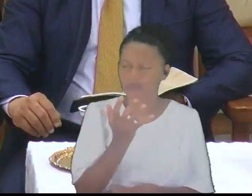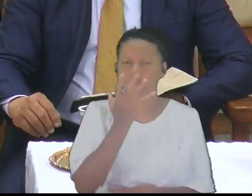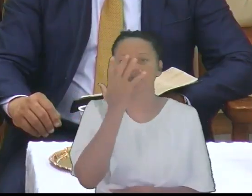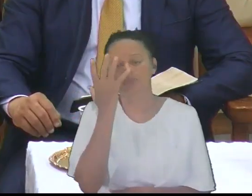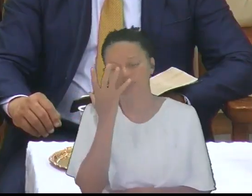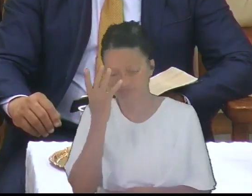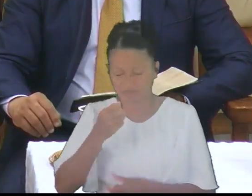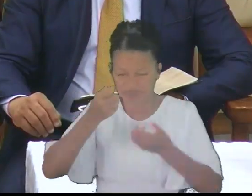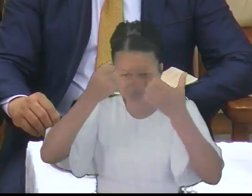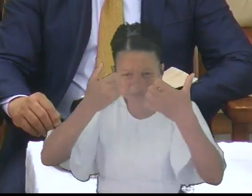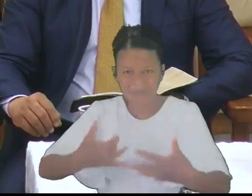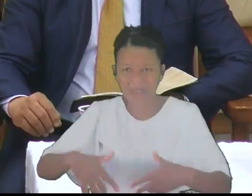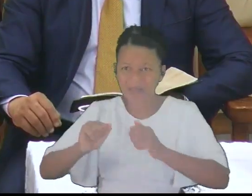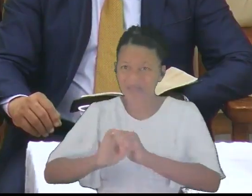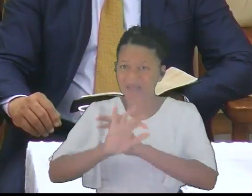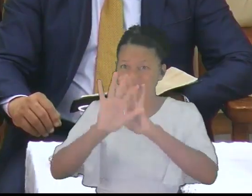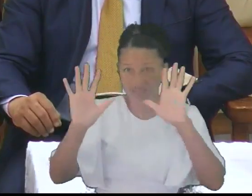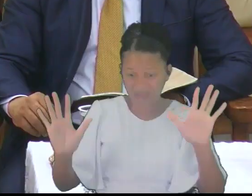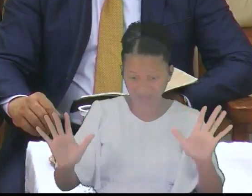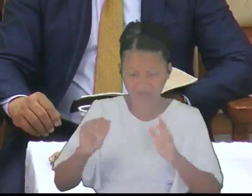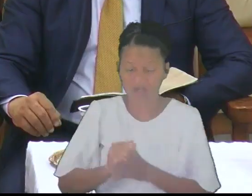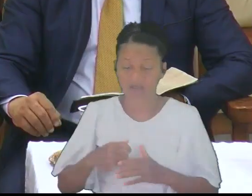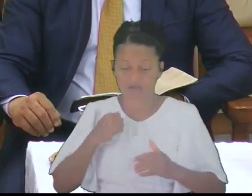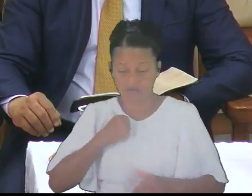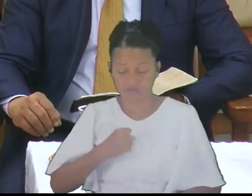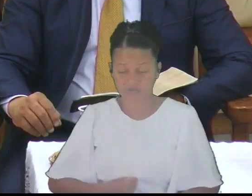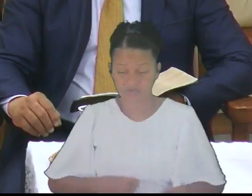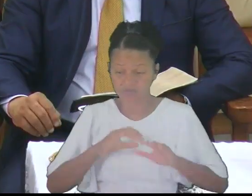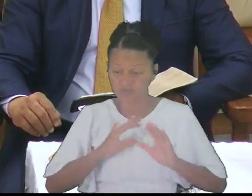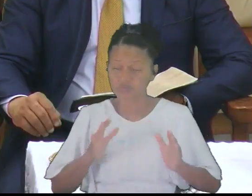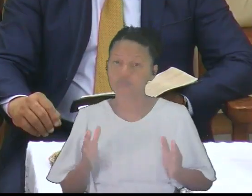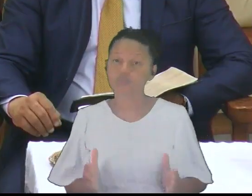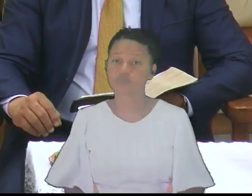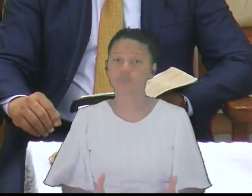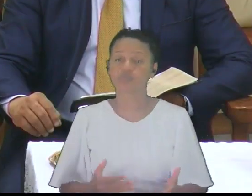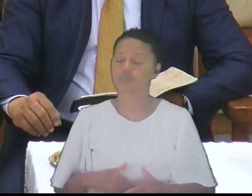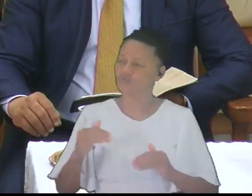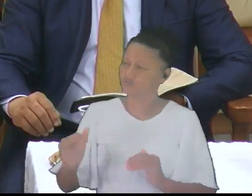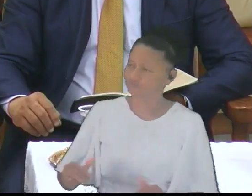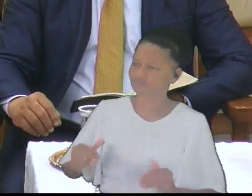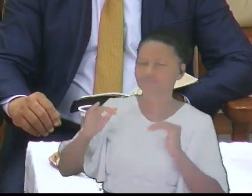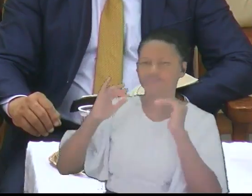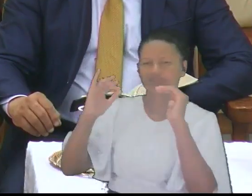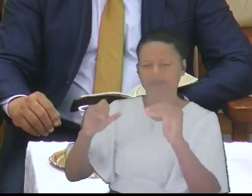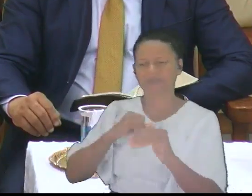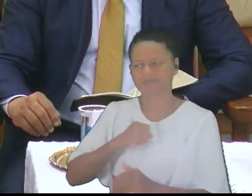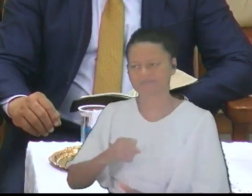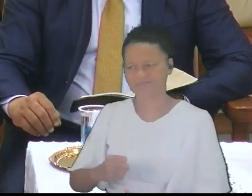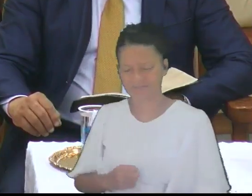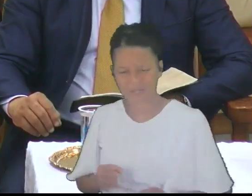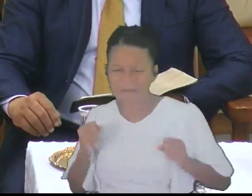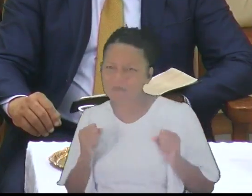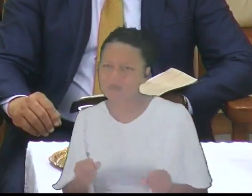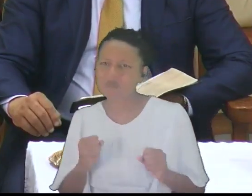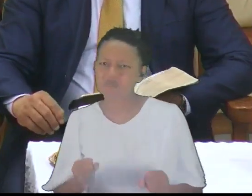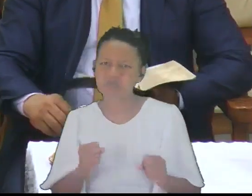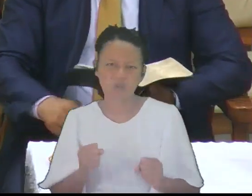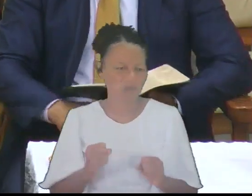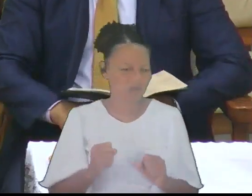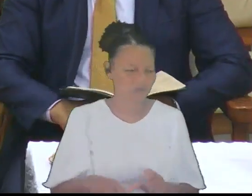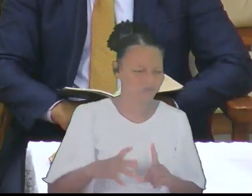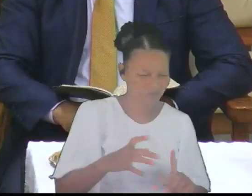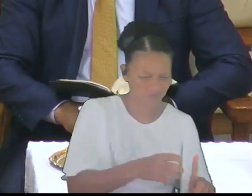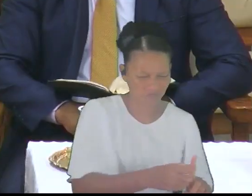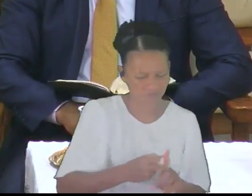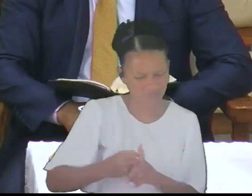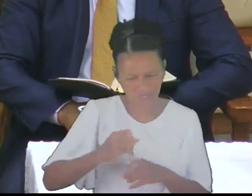pelo esclarecimento. Agora, o sumo sacerdote, o grande sacerdote, que pode pegar você pela